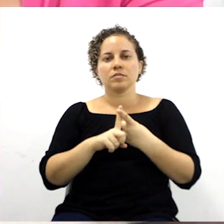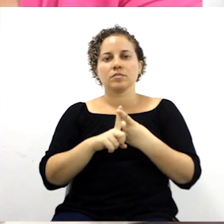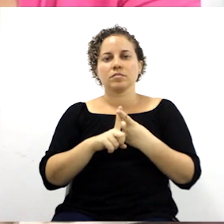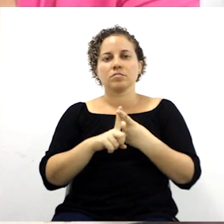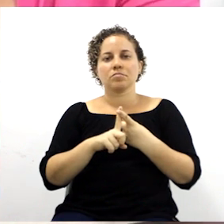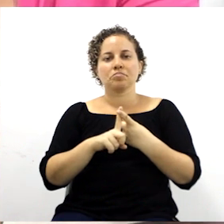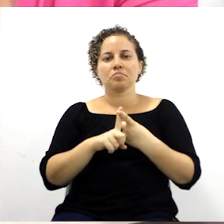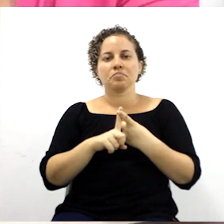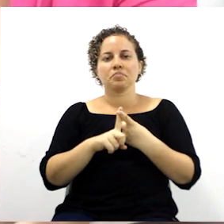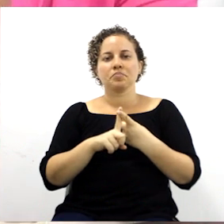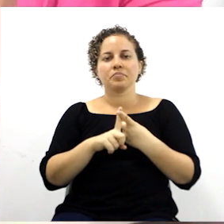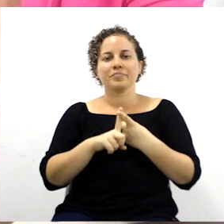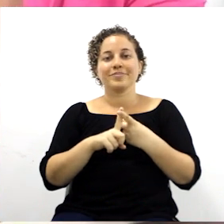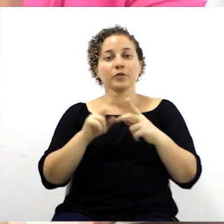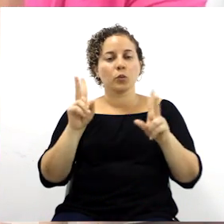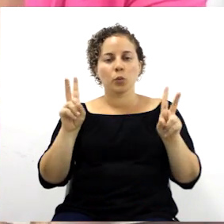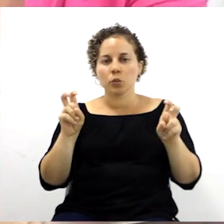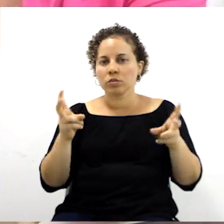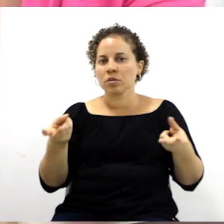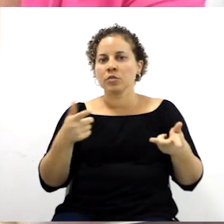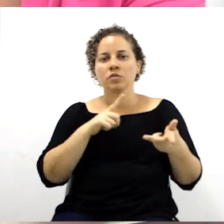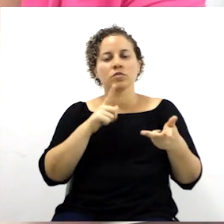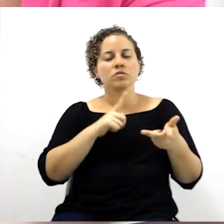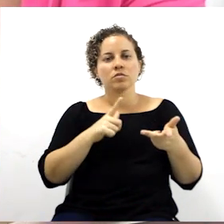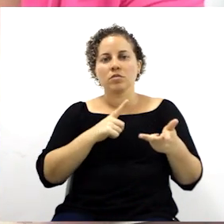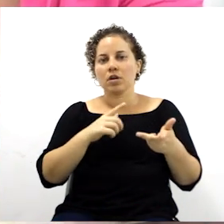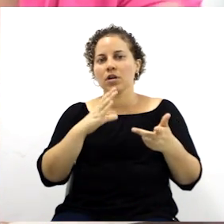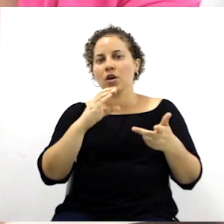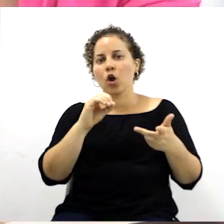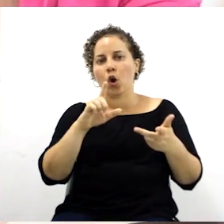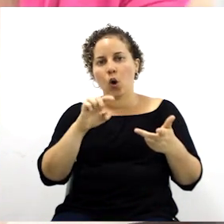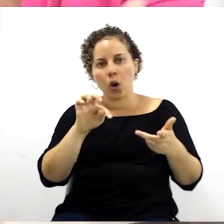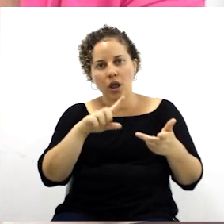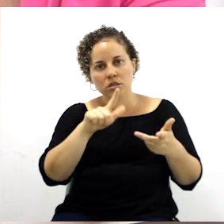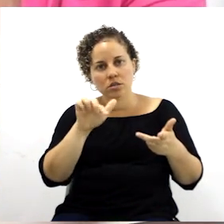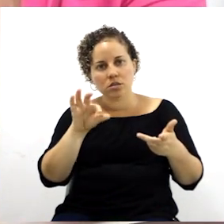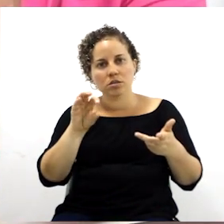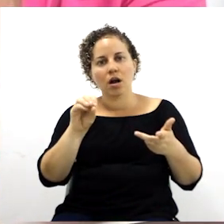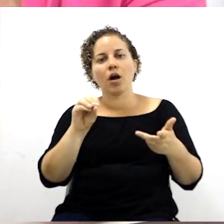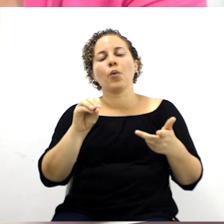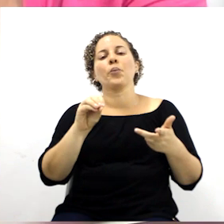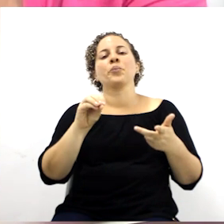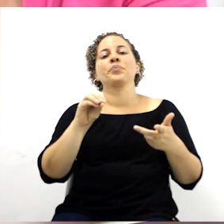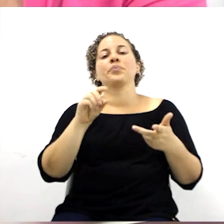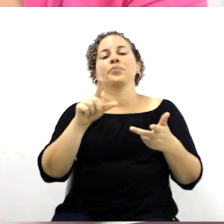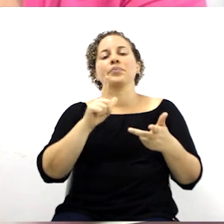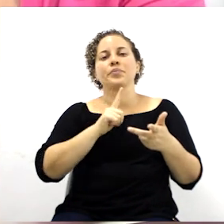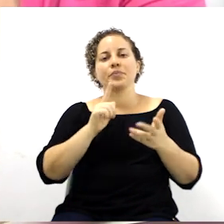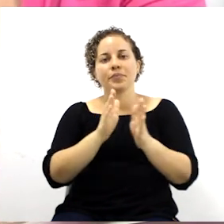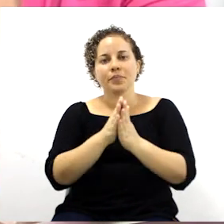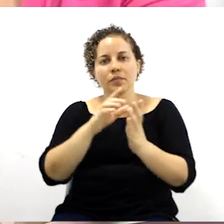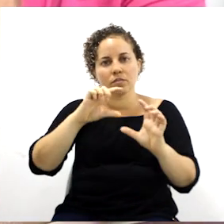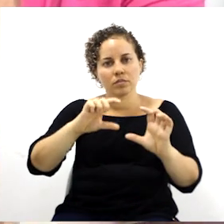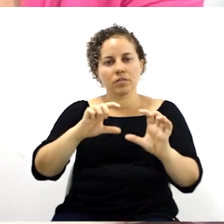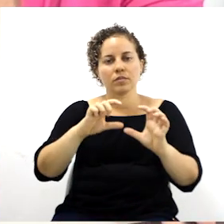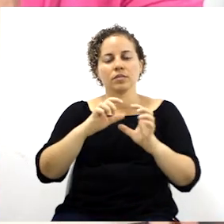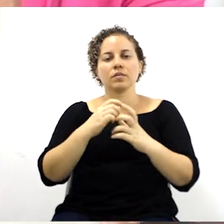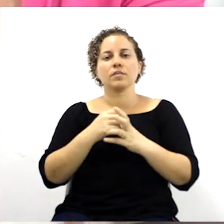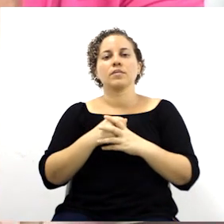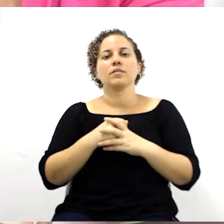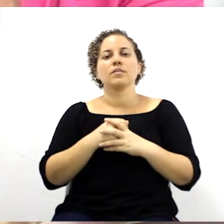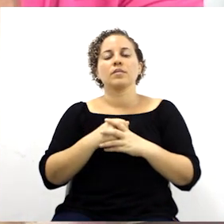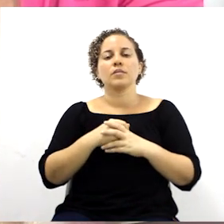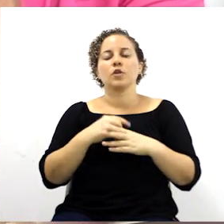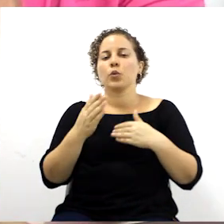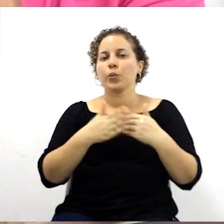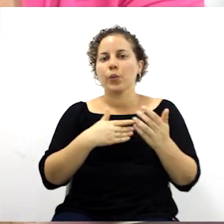de alguma obra que você tem na coleção. Então, de repente, você poderia fazer um boletim, sei lá, sobre um determinado autor